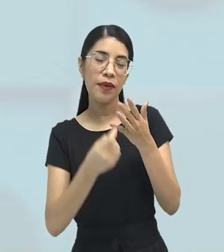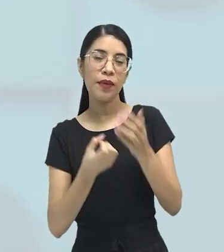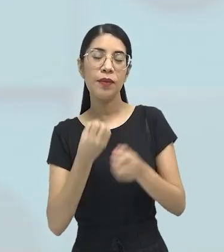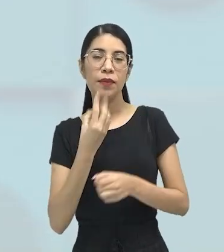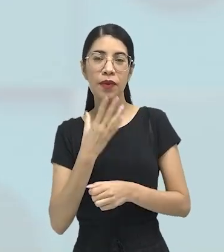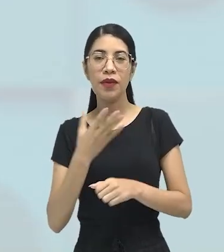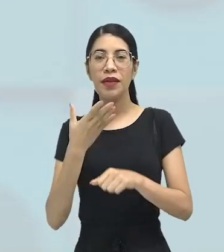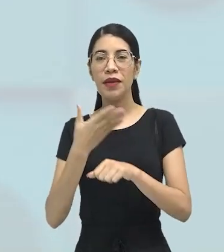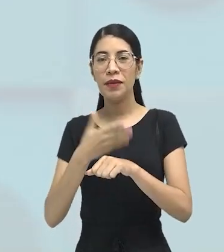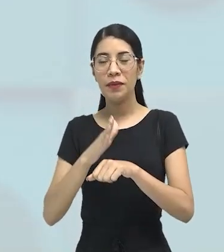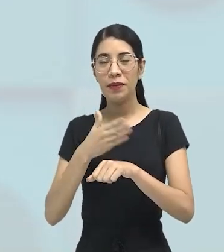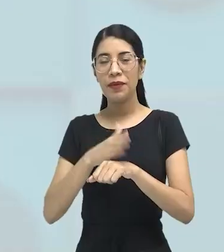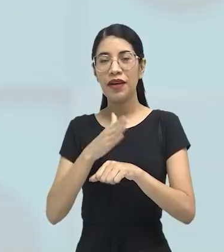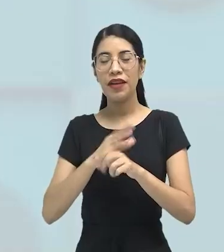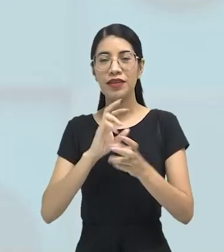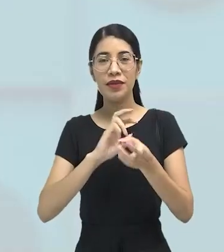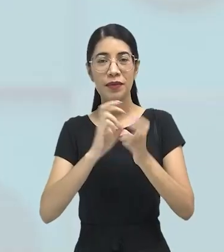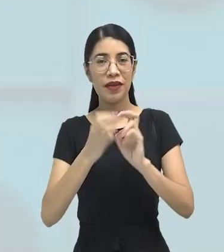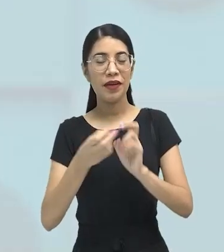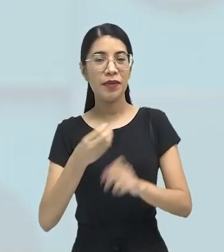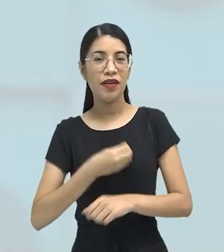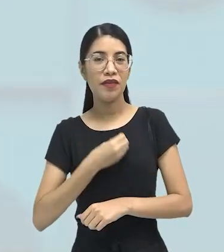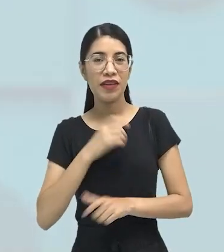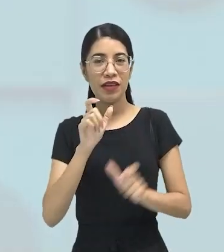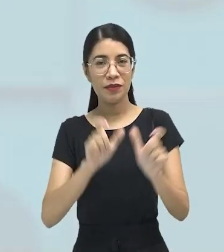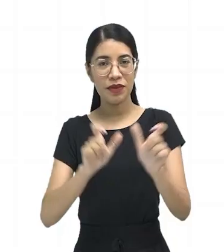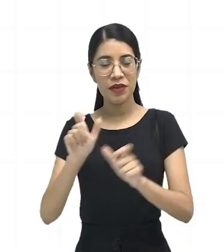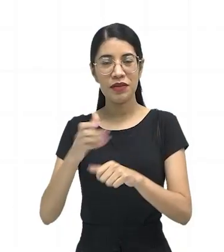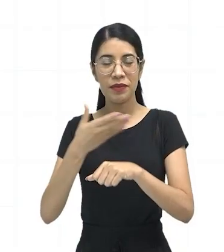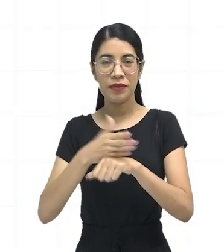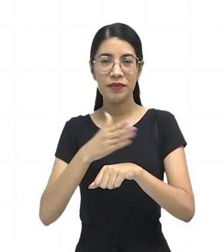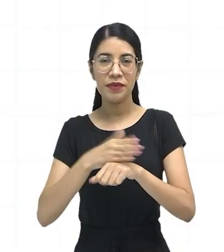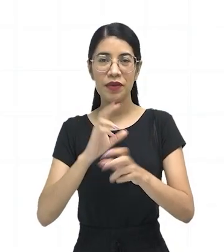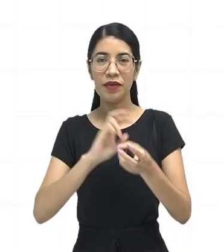que essa prática traz para a vida do capoeirista. Vamos